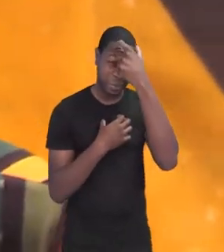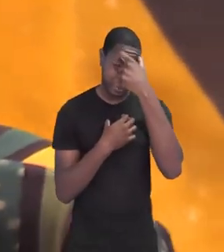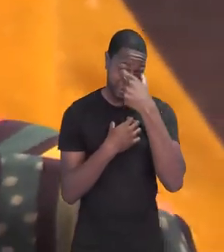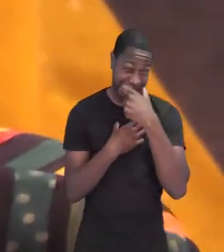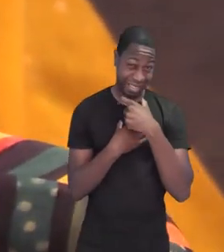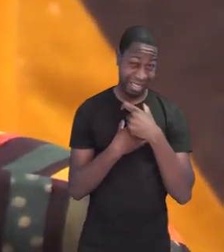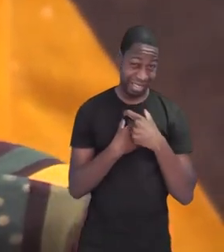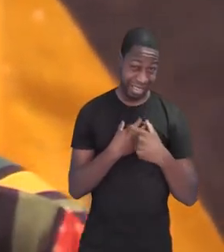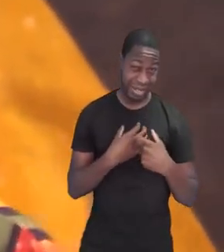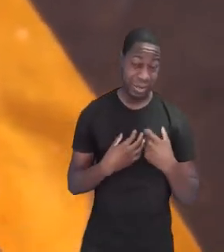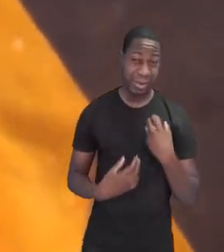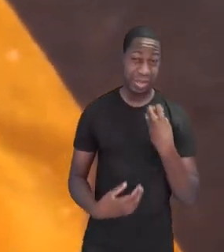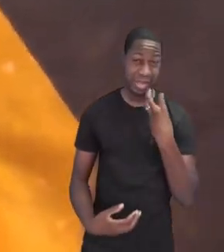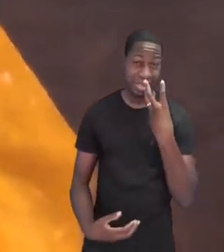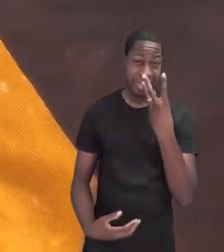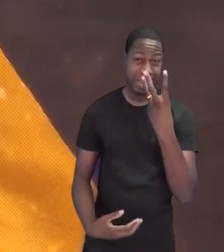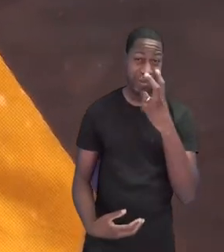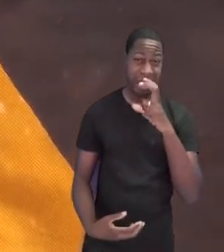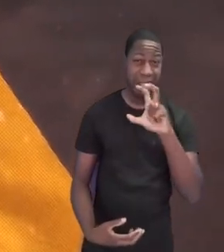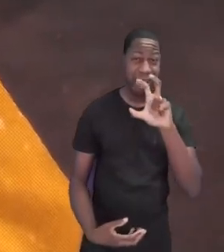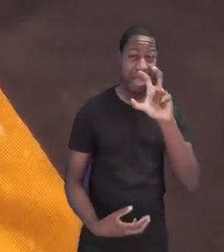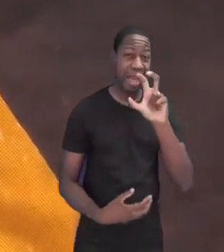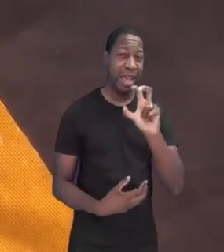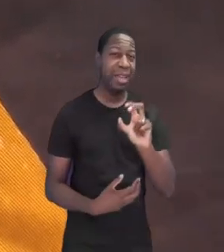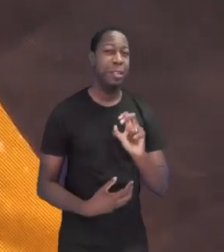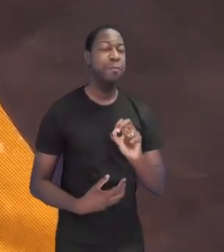Eu sou 300, sou